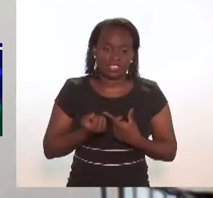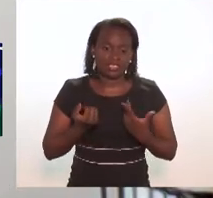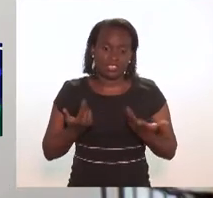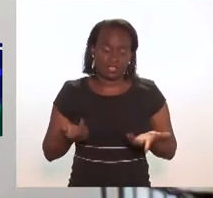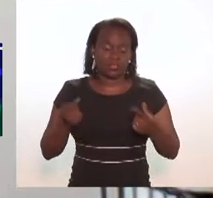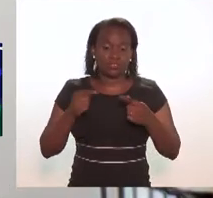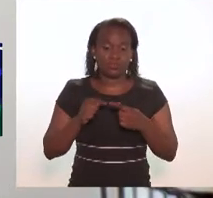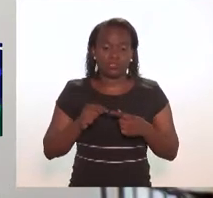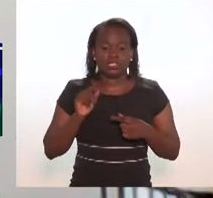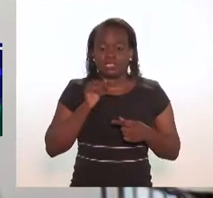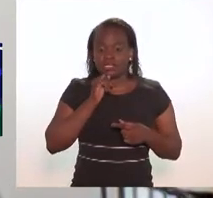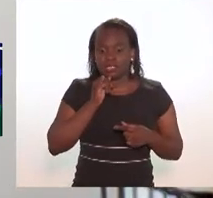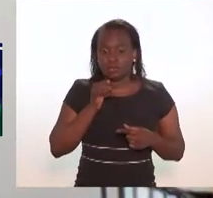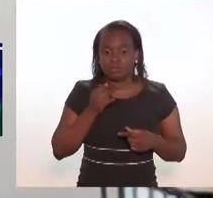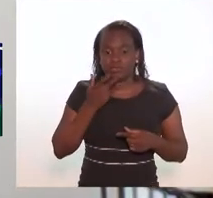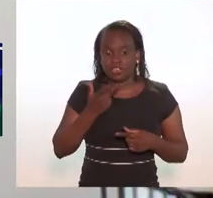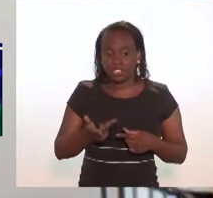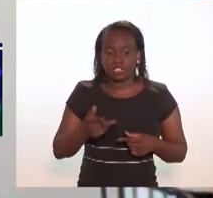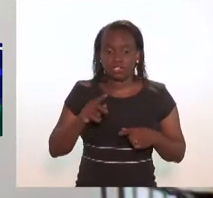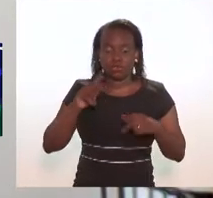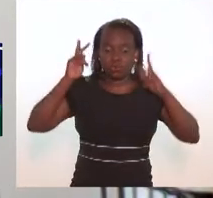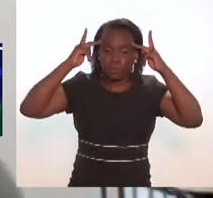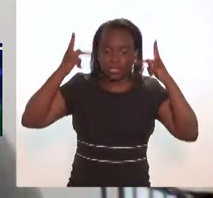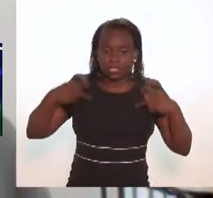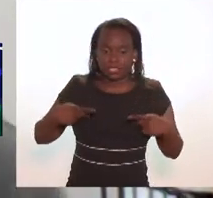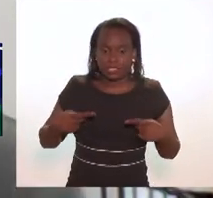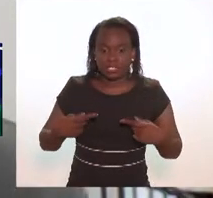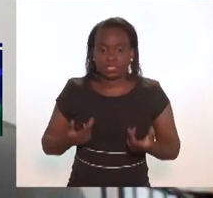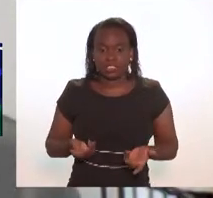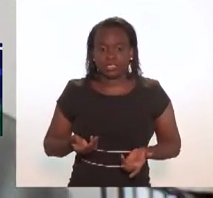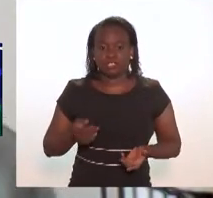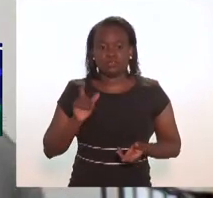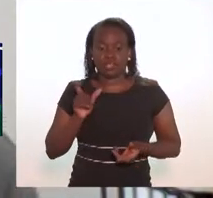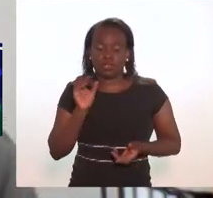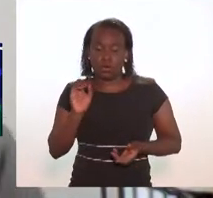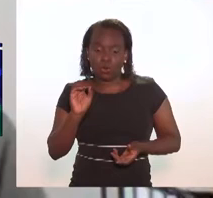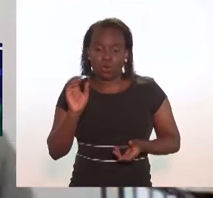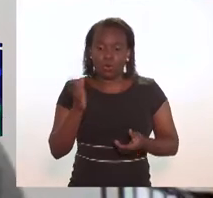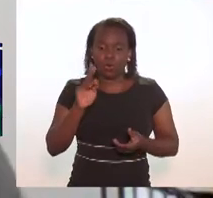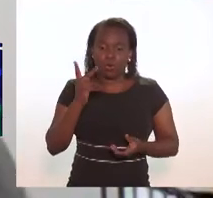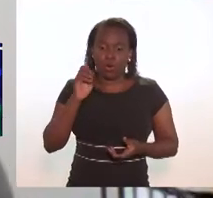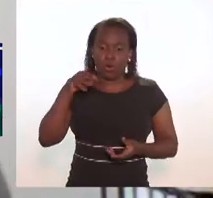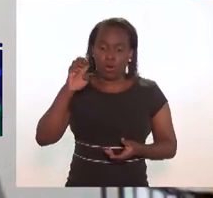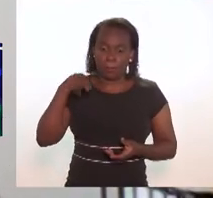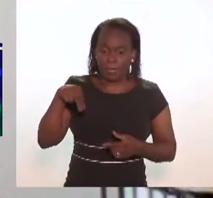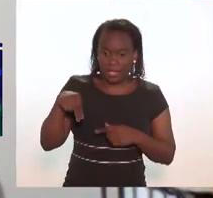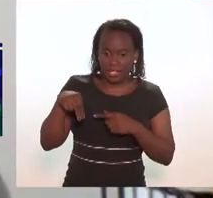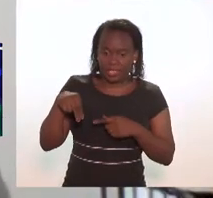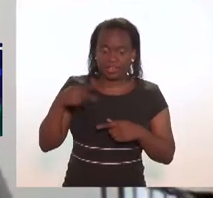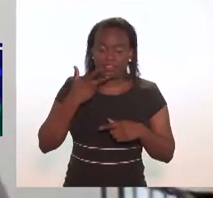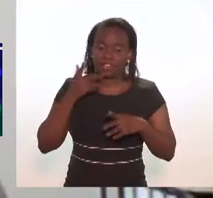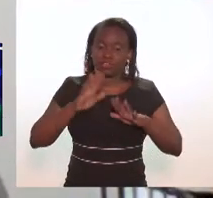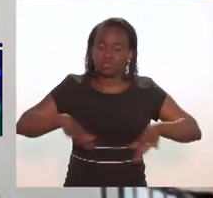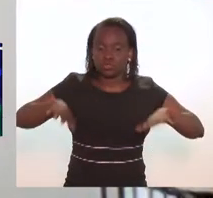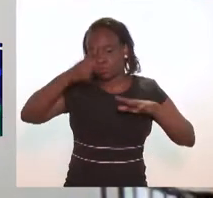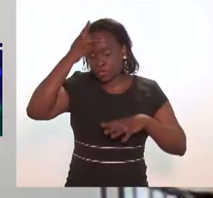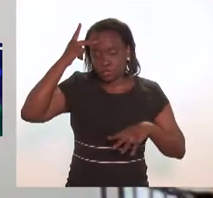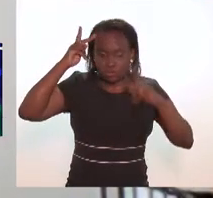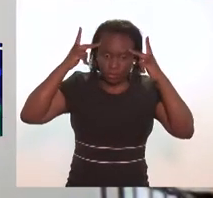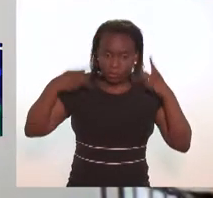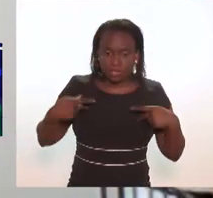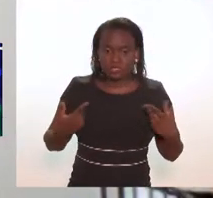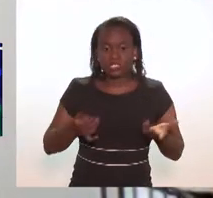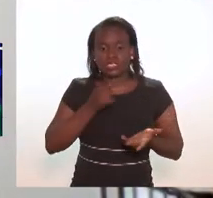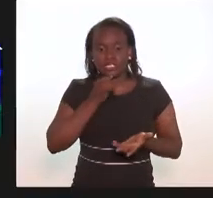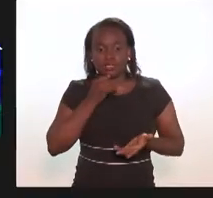por exemplo, quando, ao invés de falar humanidade, falamos homem, para definir os seres humanos. Isso se reflete, por exemplo,